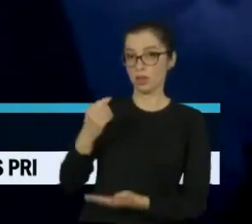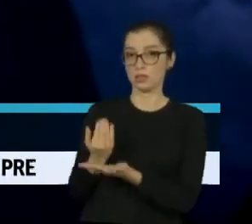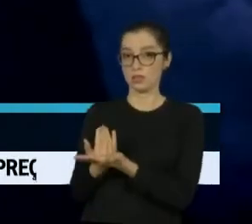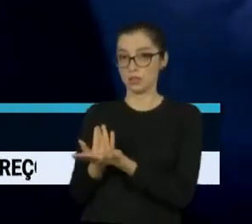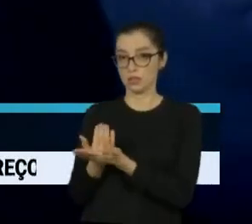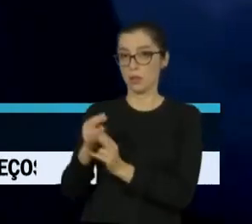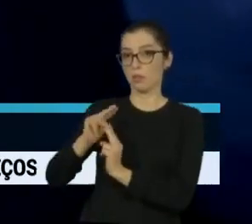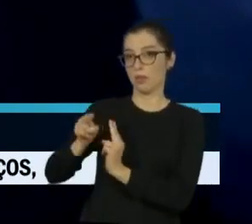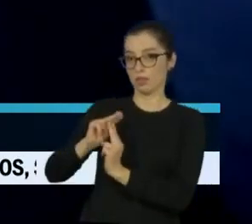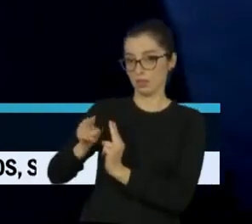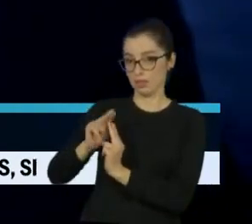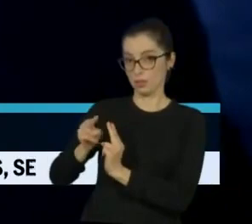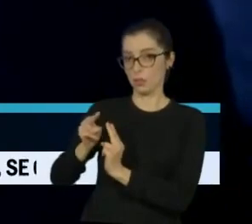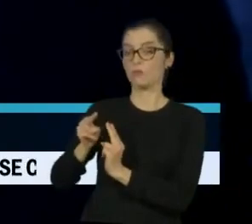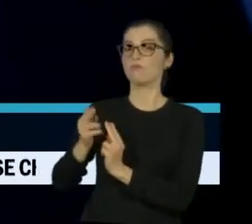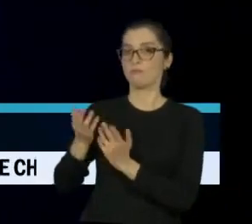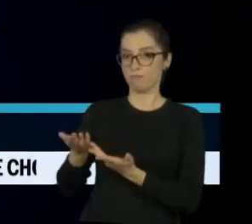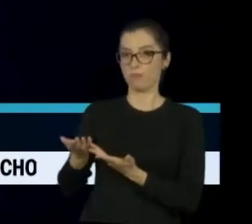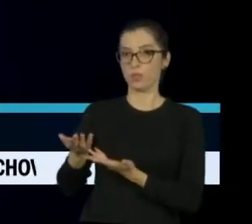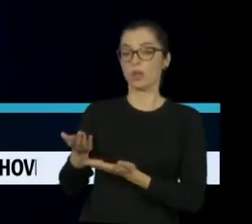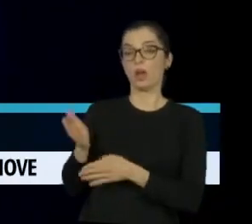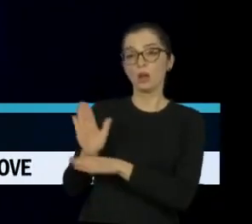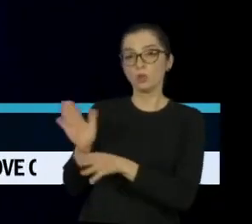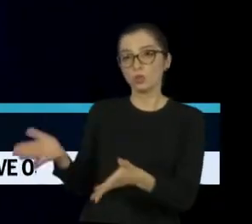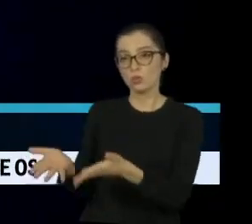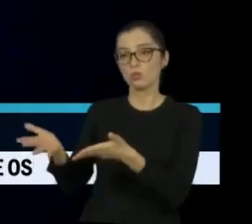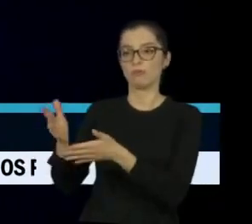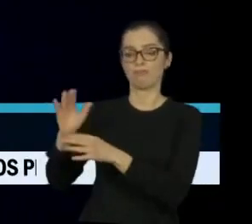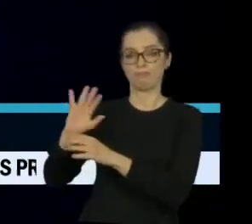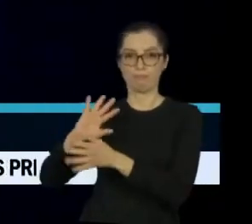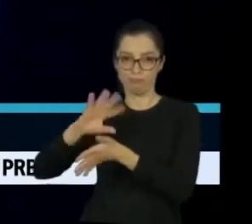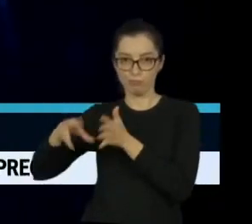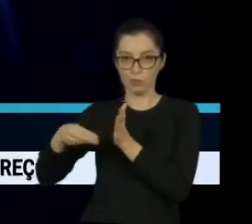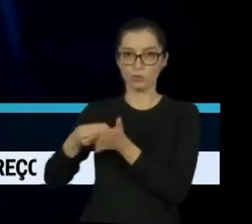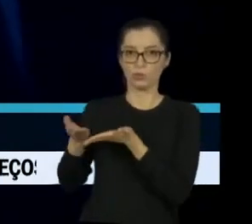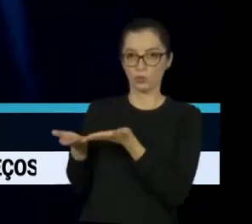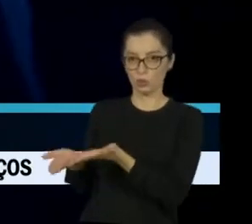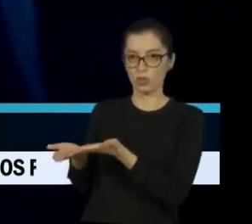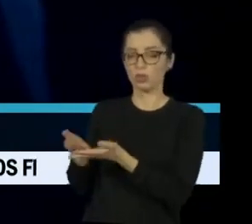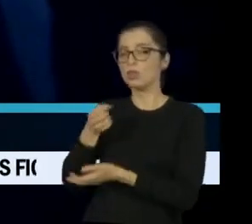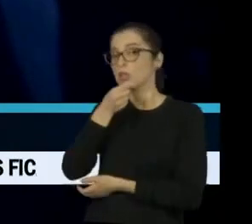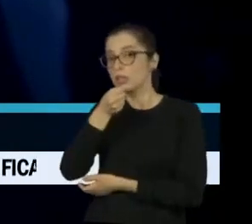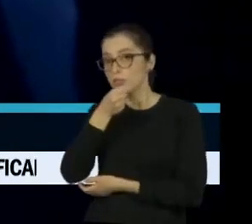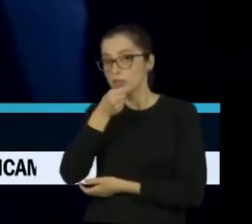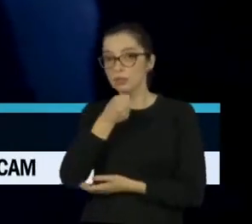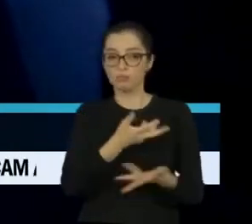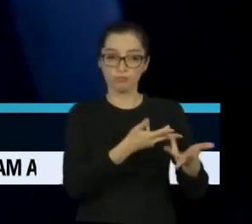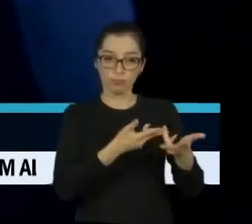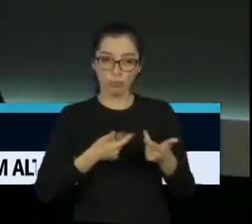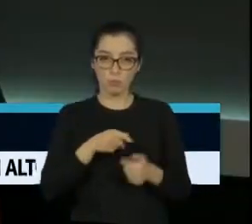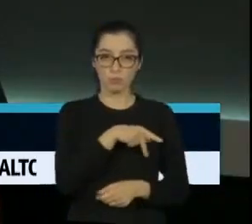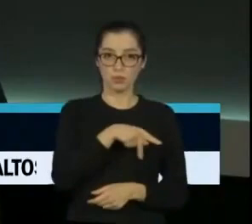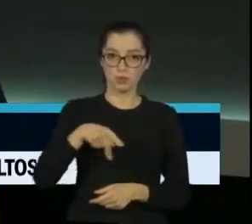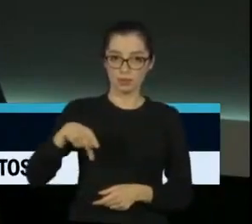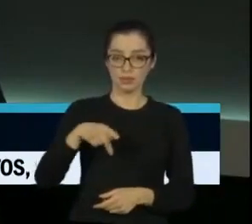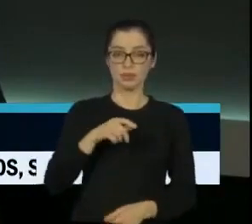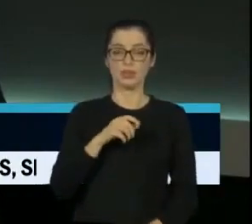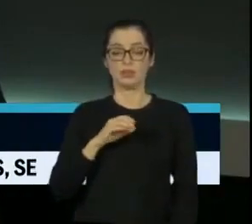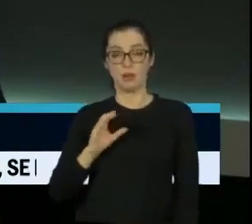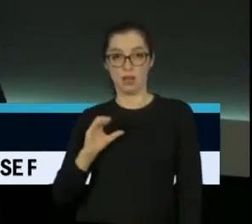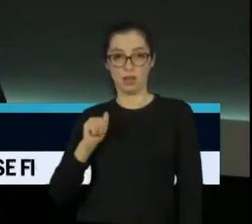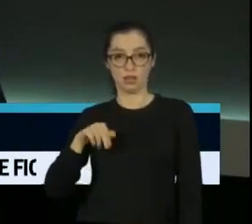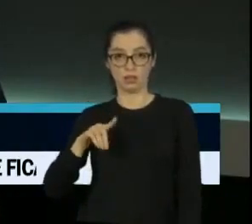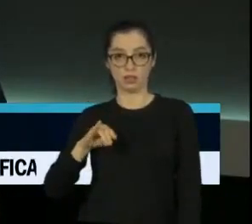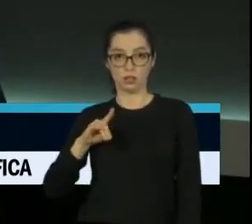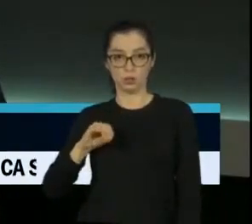conservação e desenvolvimento para a maior floresta tropical do mundo. Veja na entrevista de Andresa Boni com Cândido Bracher. Cândido,